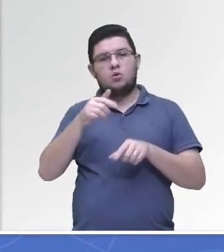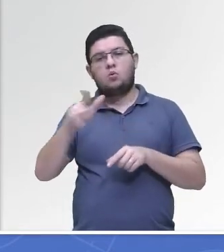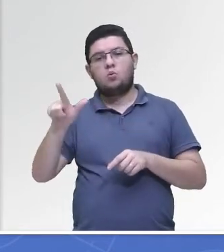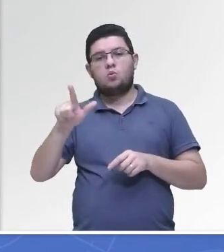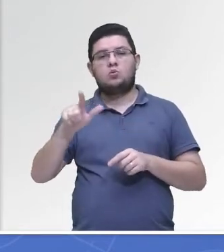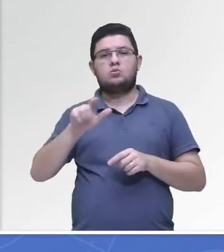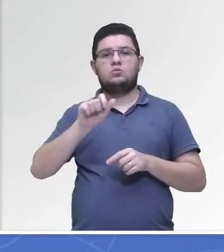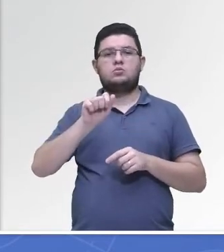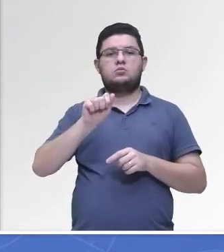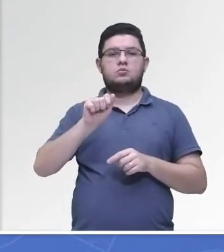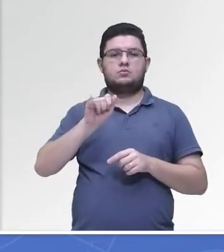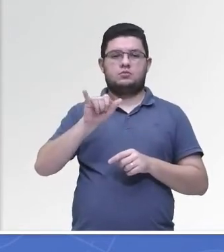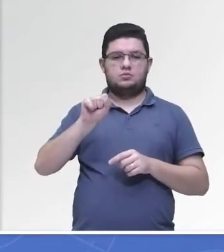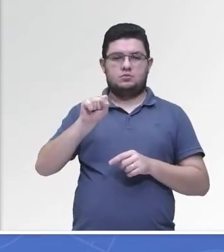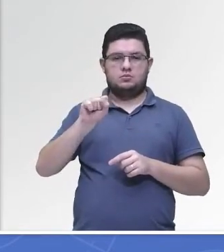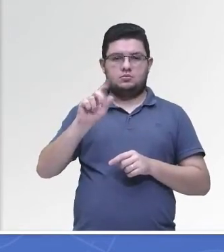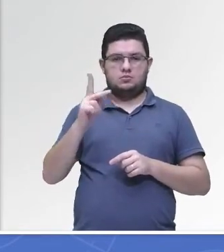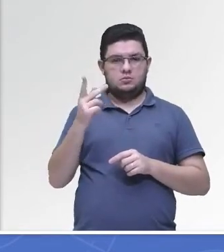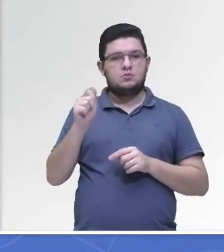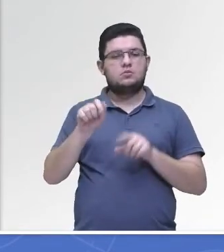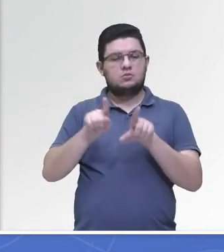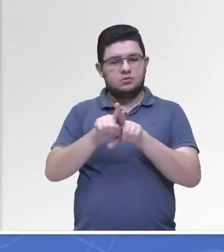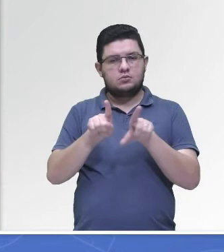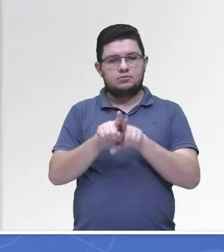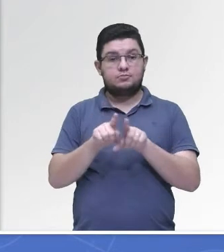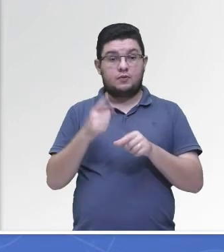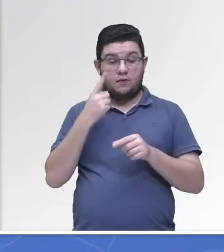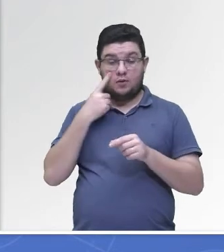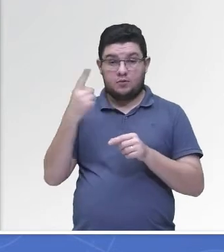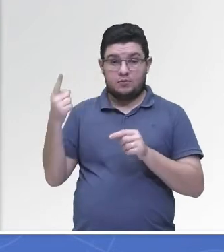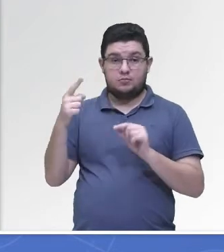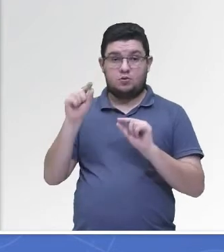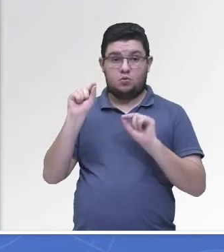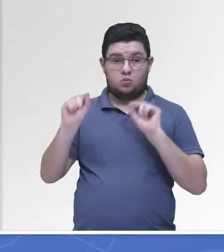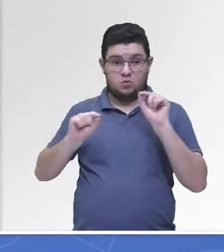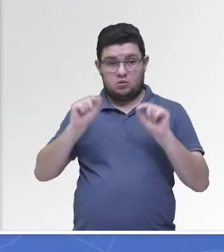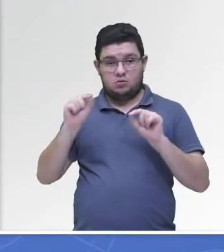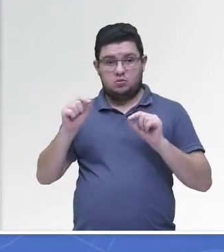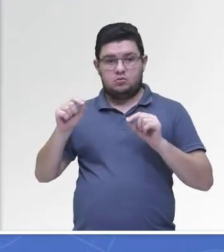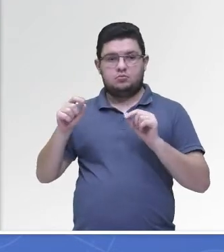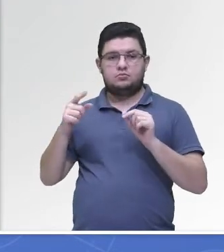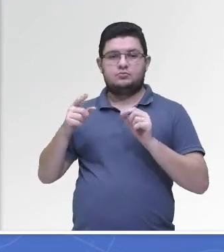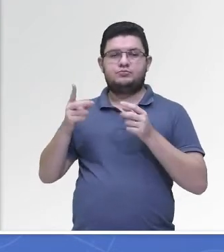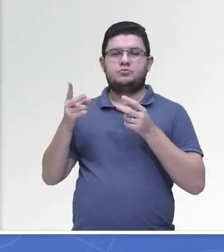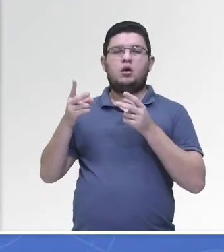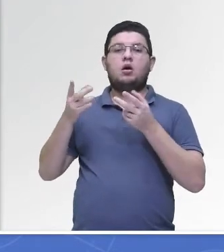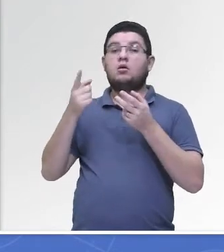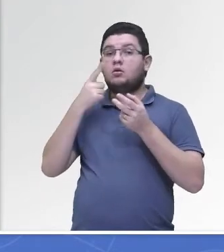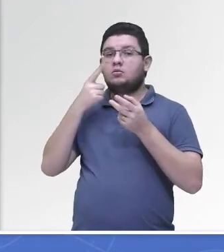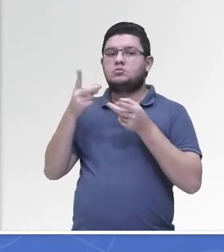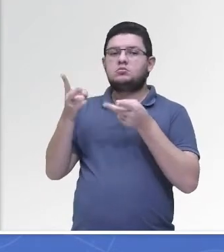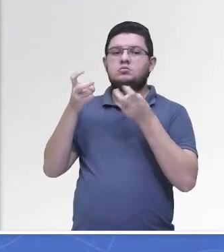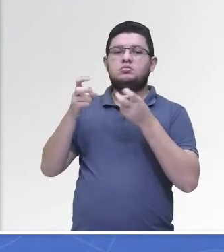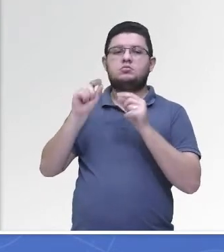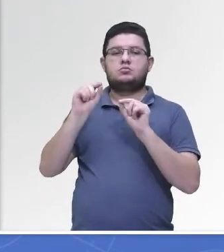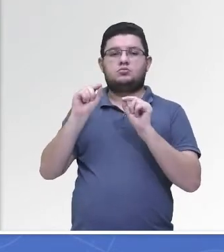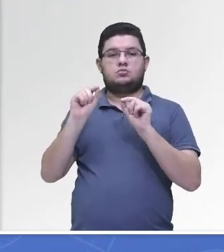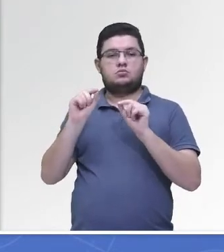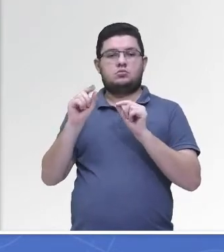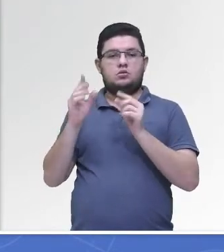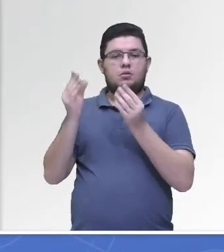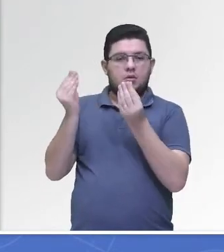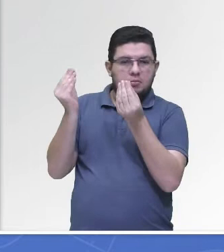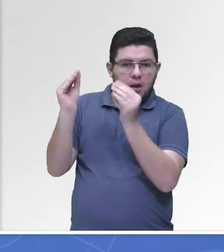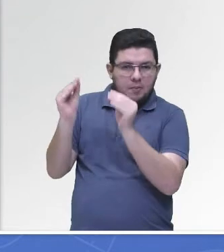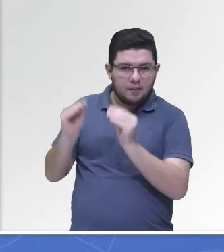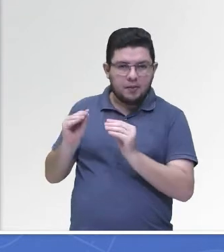vamos analisar a nossa estrutura e ver a nossa resposta. Então, tá aqui, ó. Classifique verdadeiro ou falso as